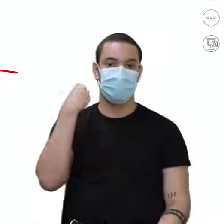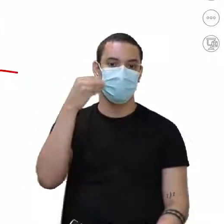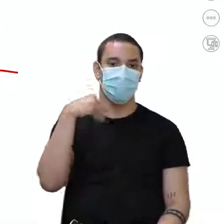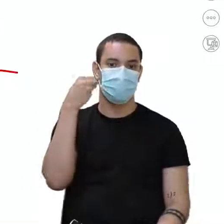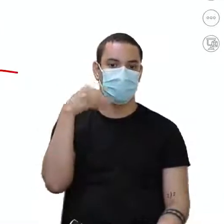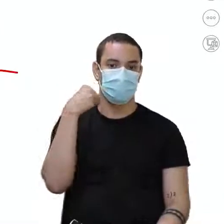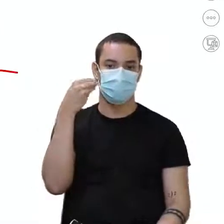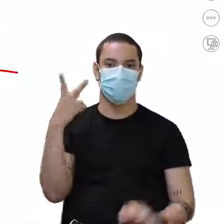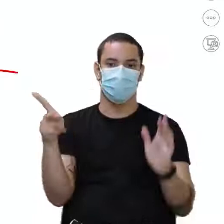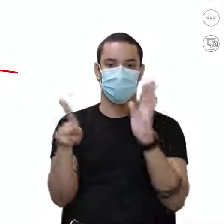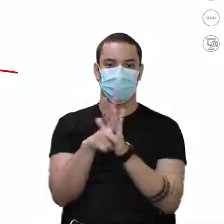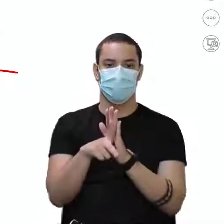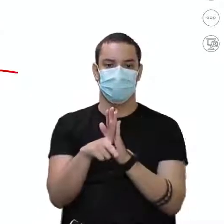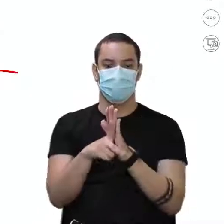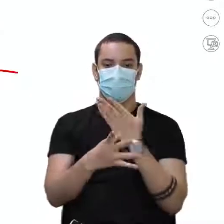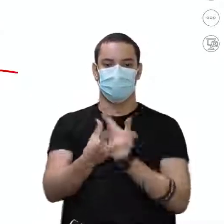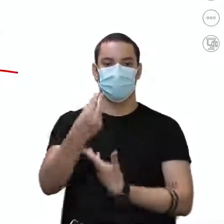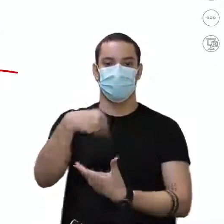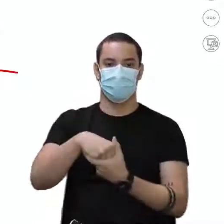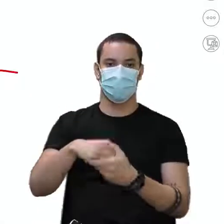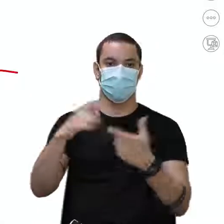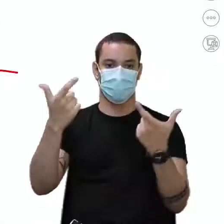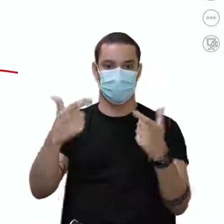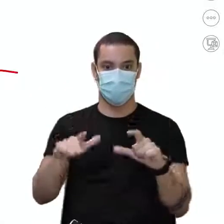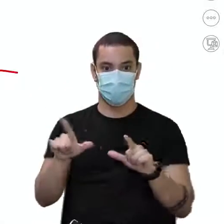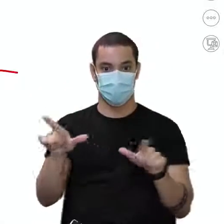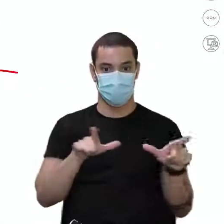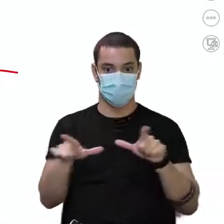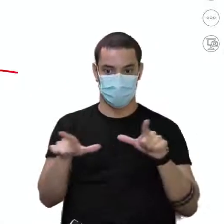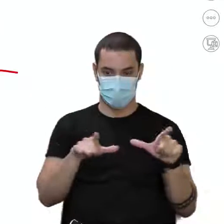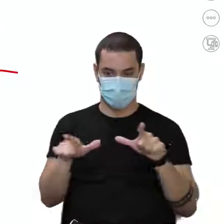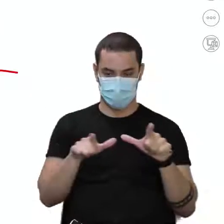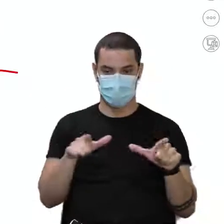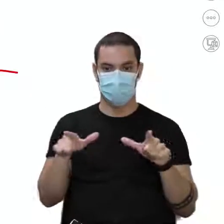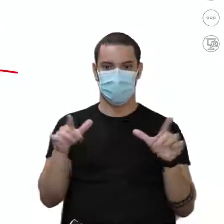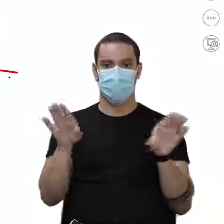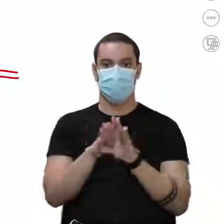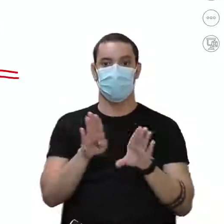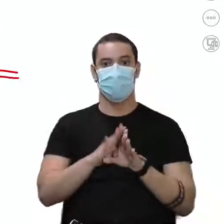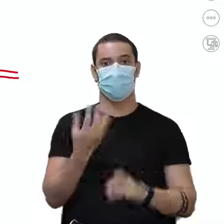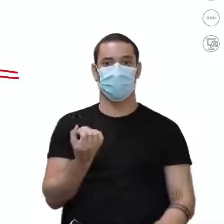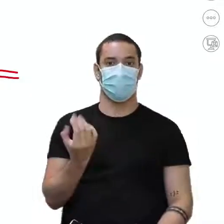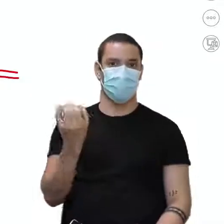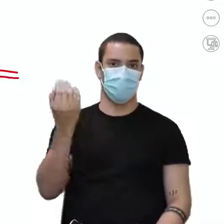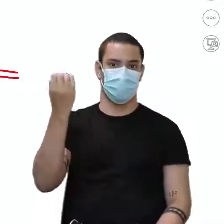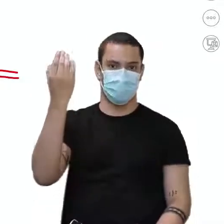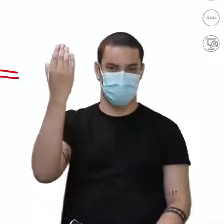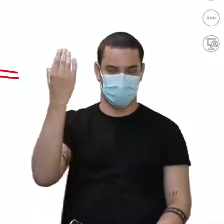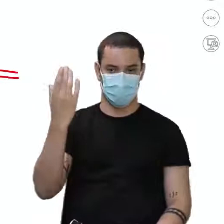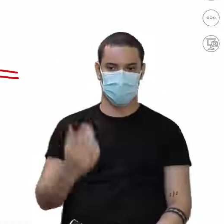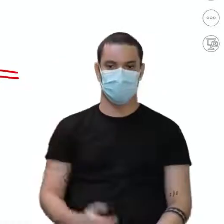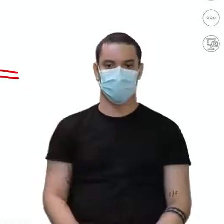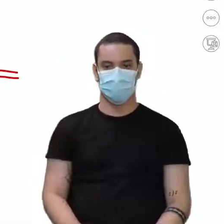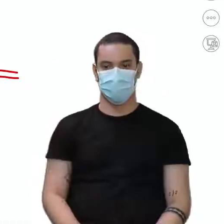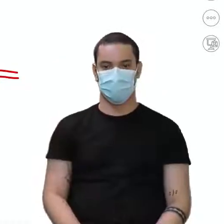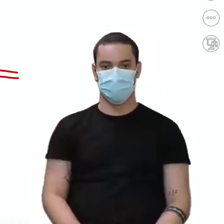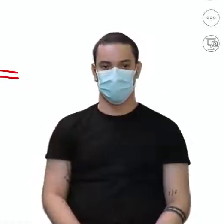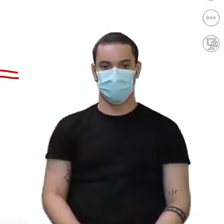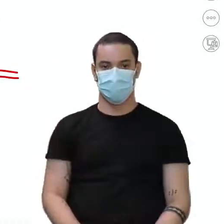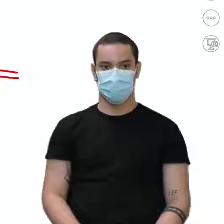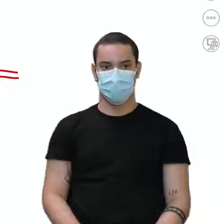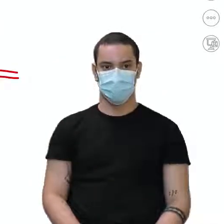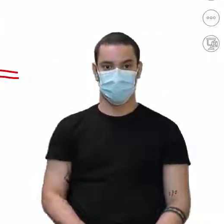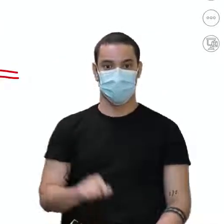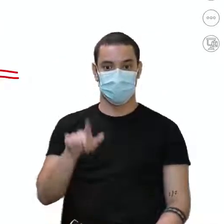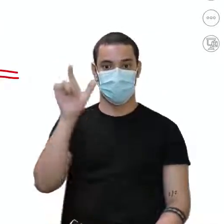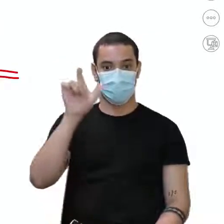algumas experiências, to get some work experience, ter alguma experiência de trabalho e viajar um pouco, certo? Você vai falar mais de